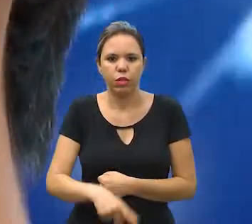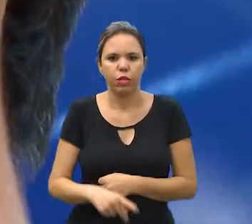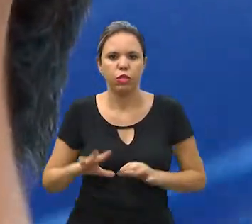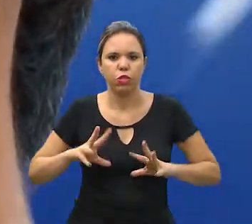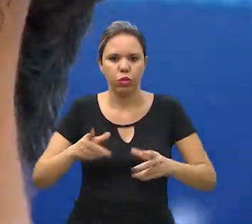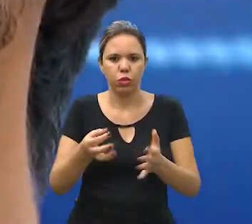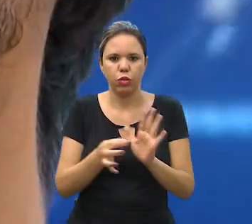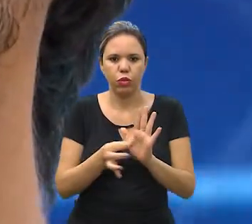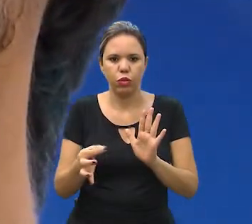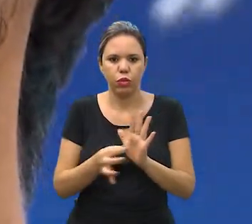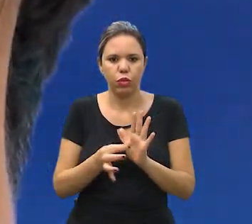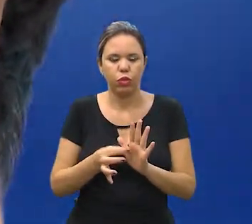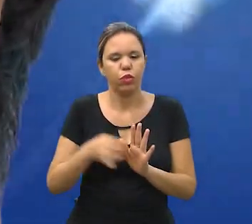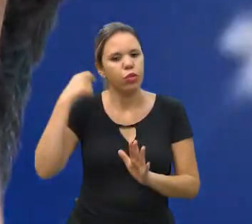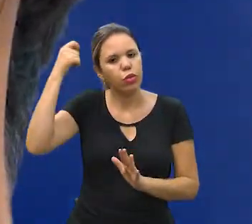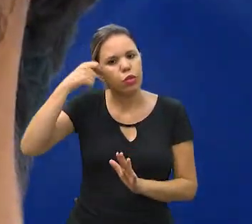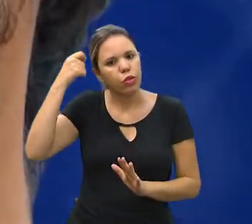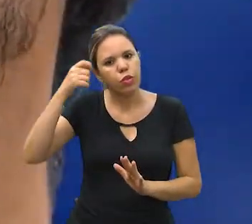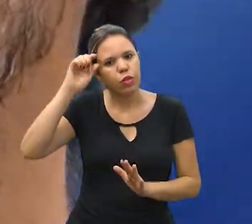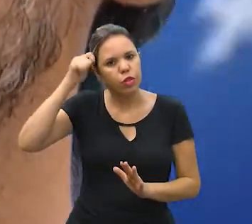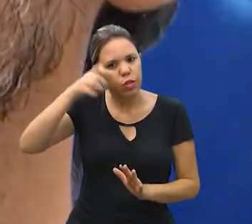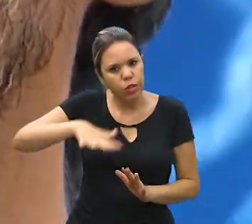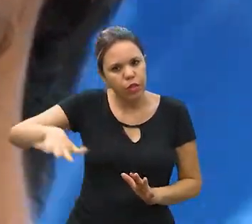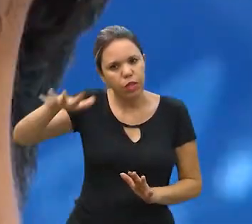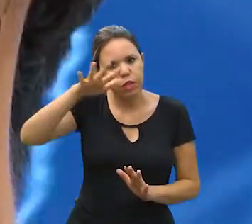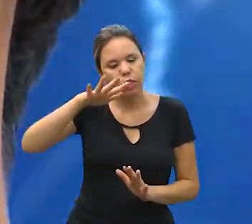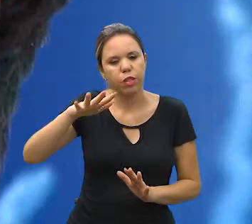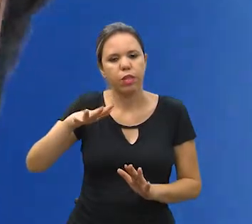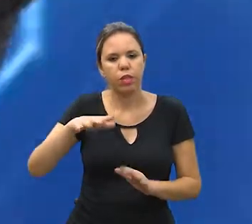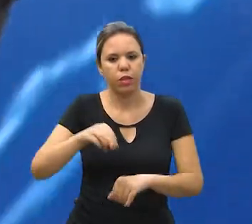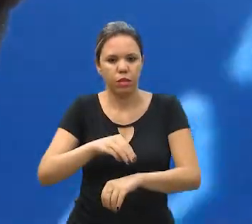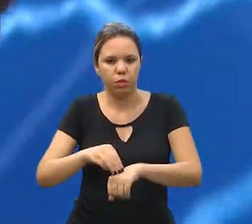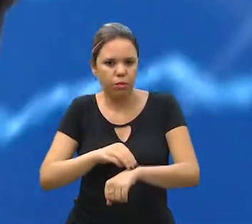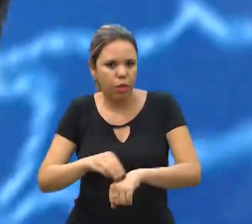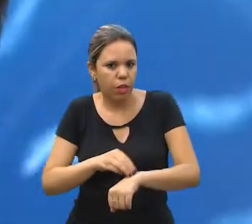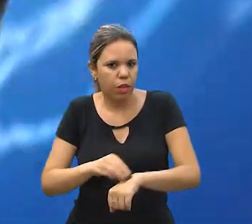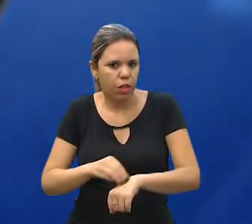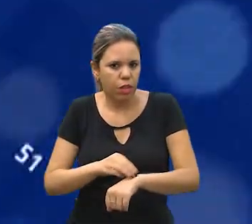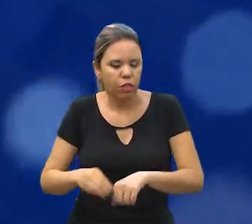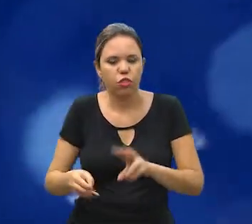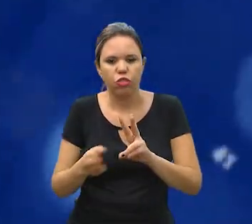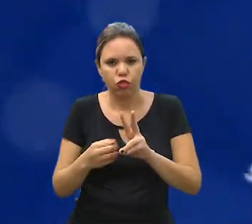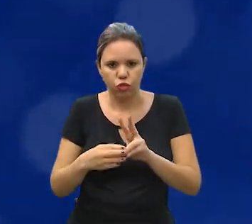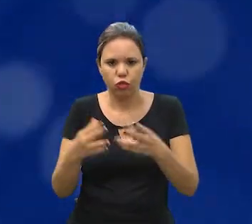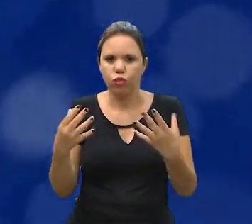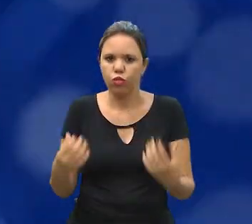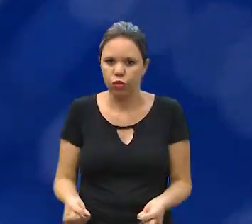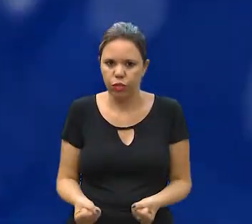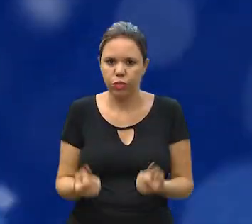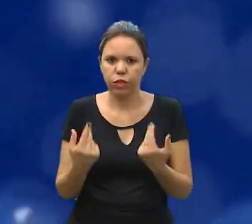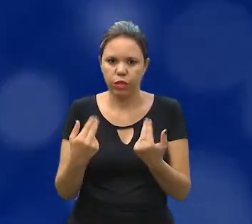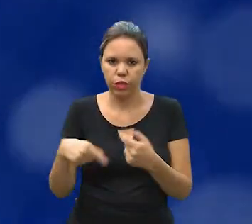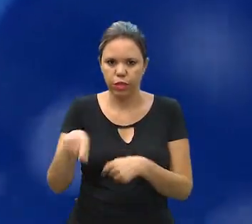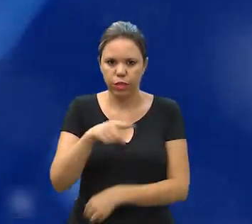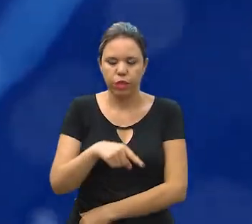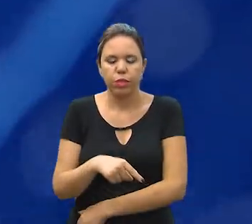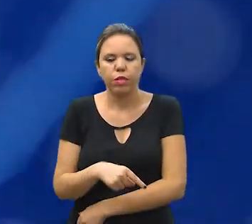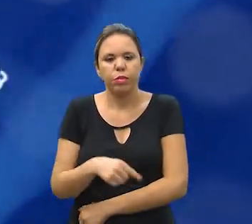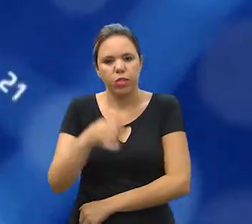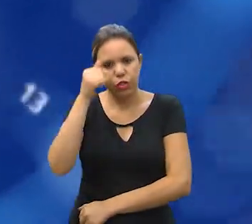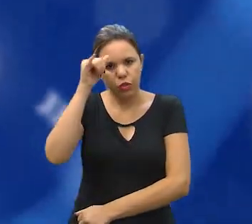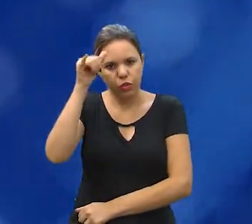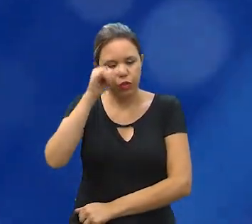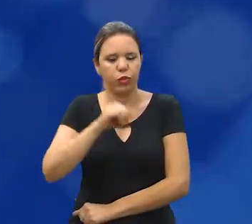Todo tipo de manifestações artísticas de afrodescendentes, pardos e indígenas são aceitas como forma